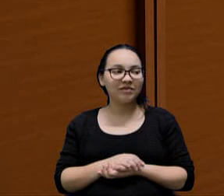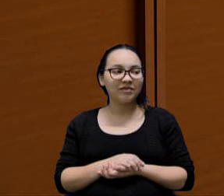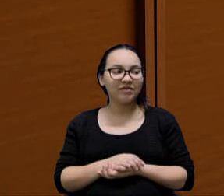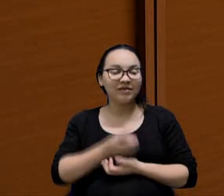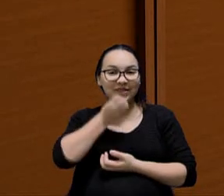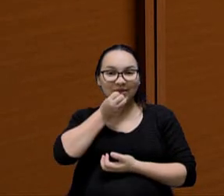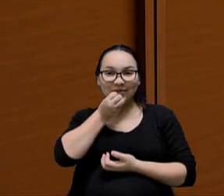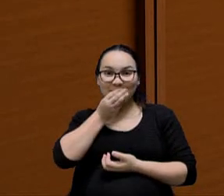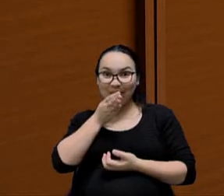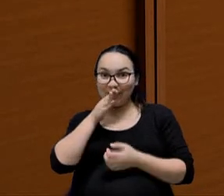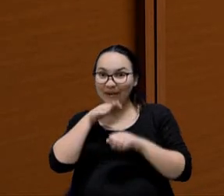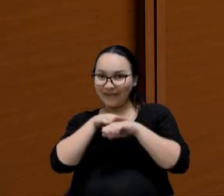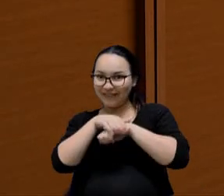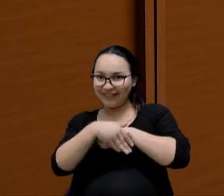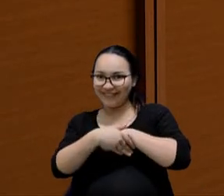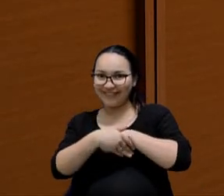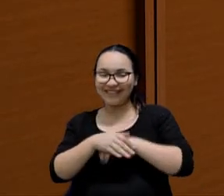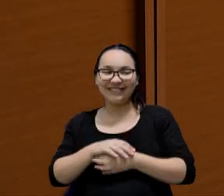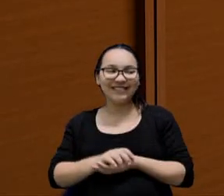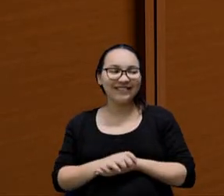Boa noite.